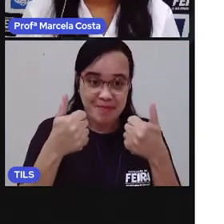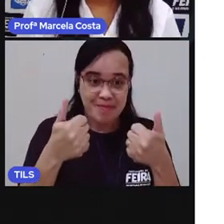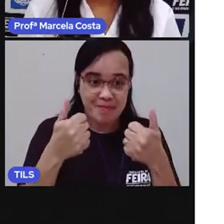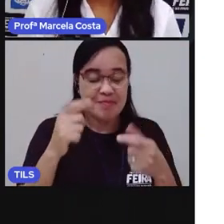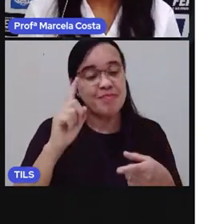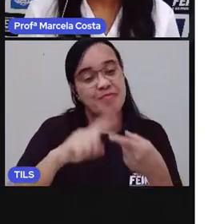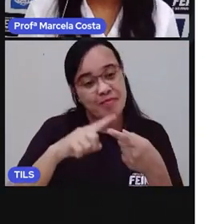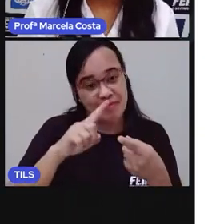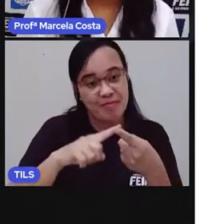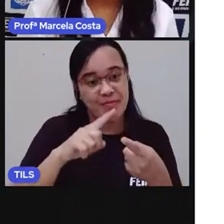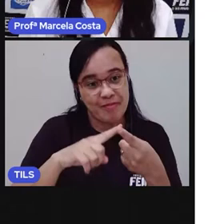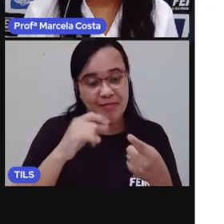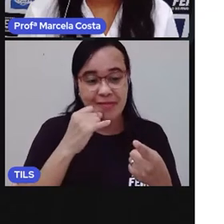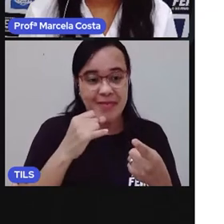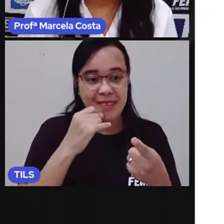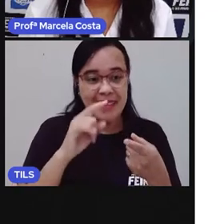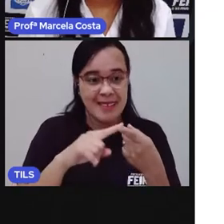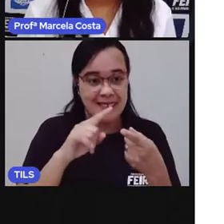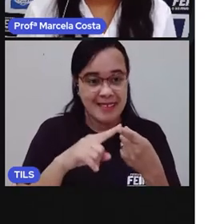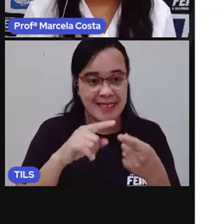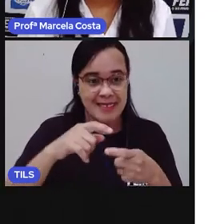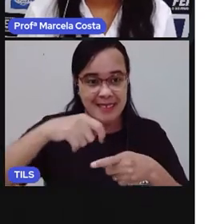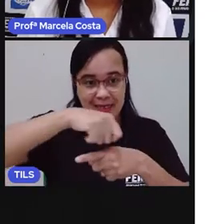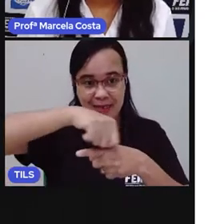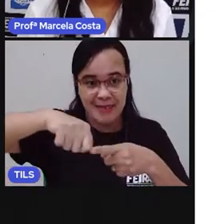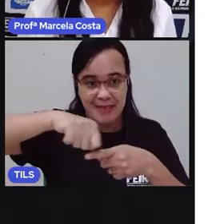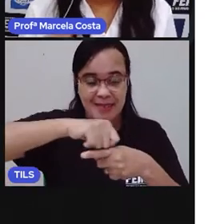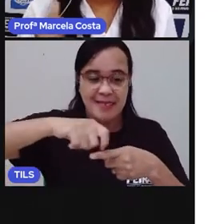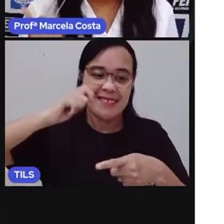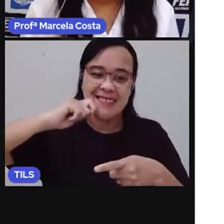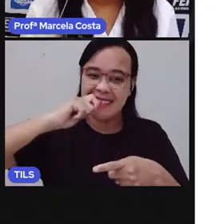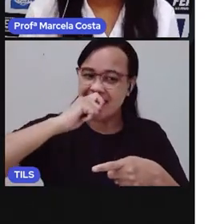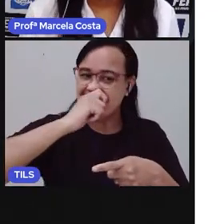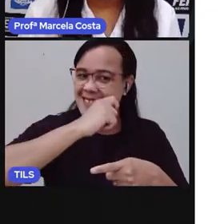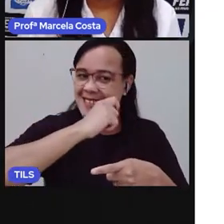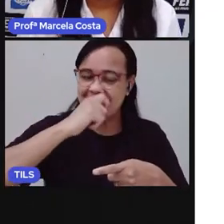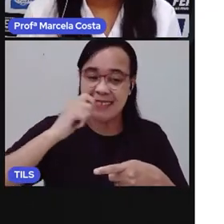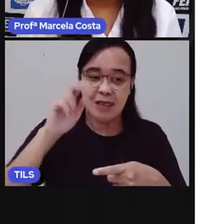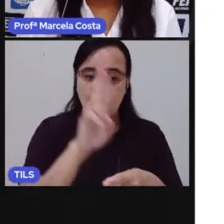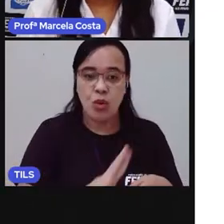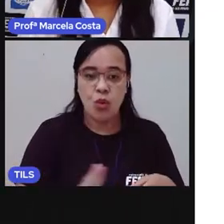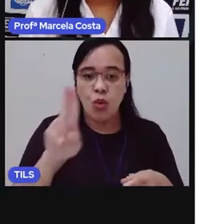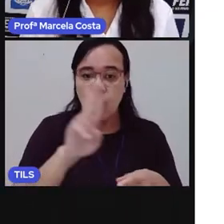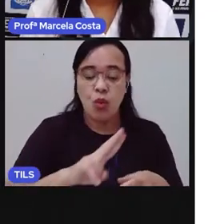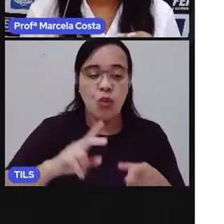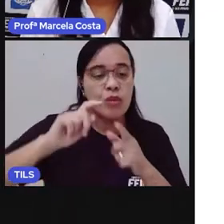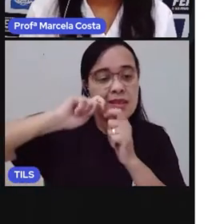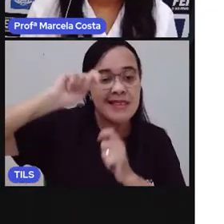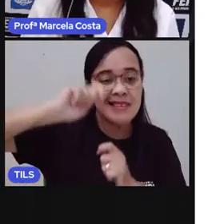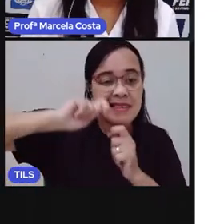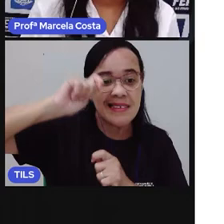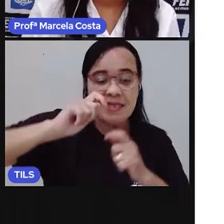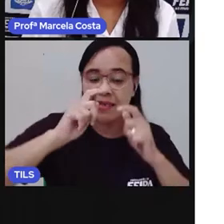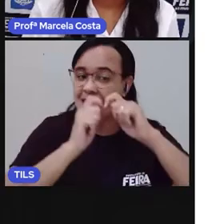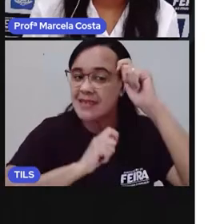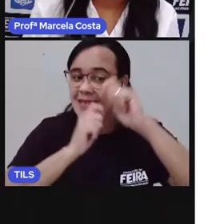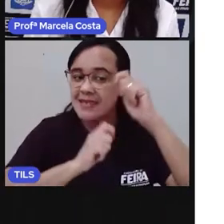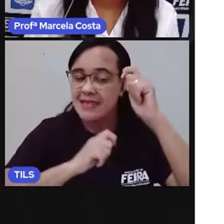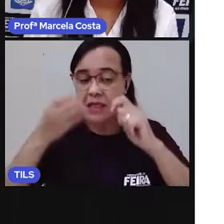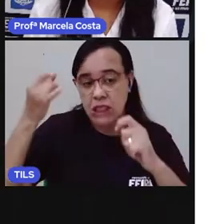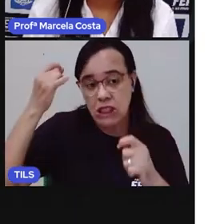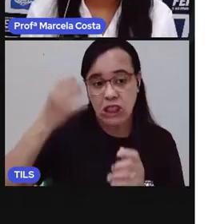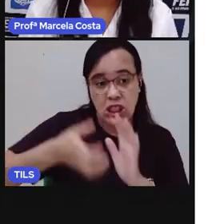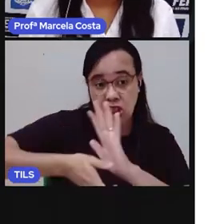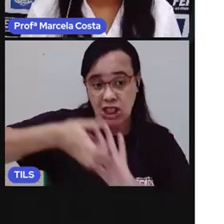Como usar, né, o creme dental com escova, usar o fio dental para tirar a sujeira que fica